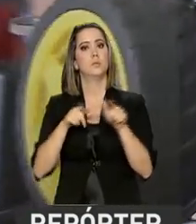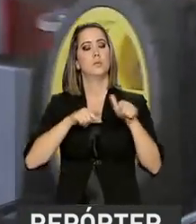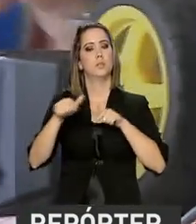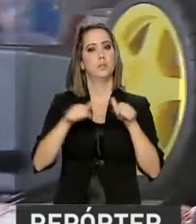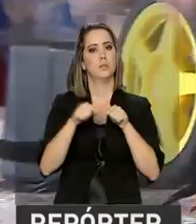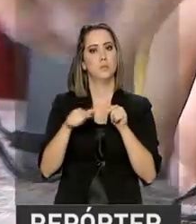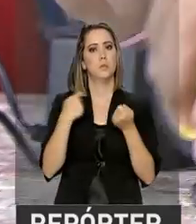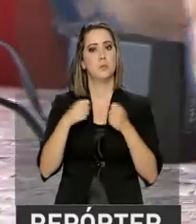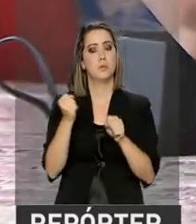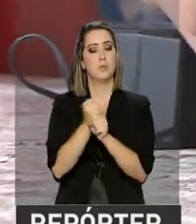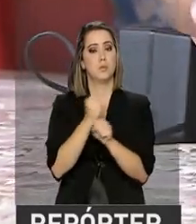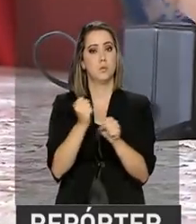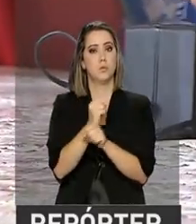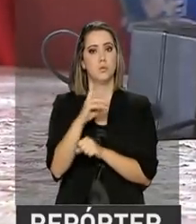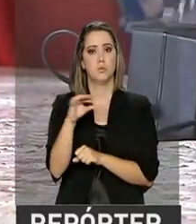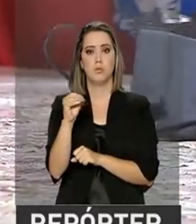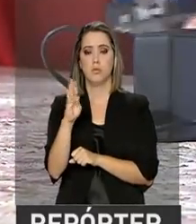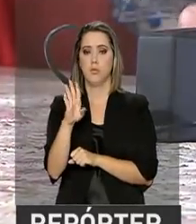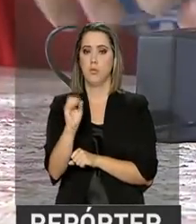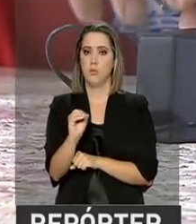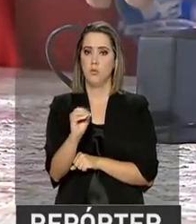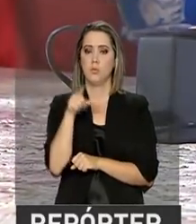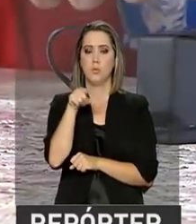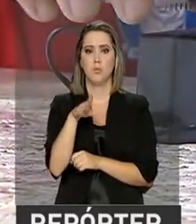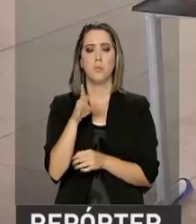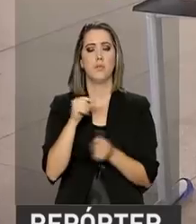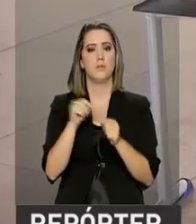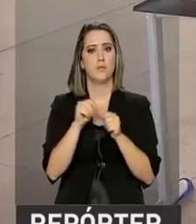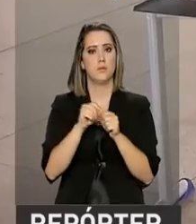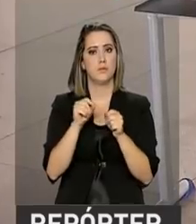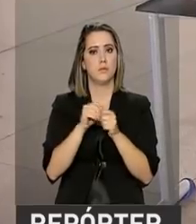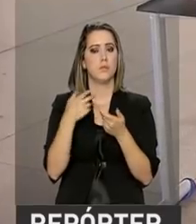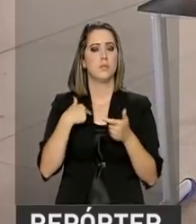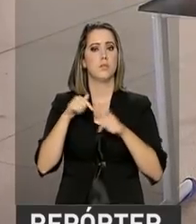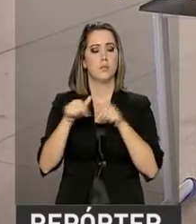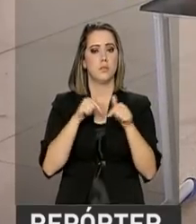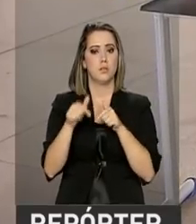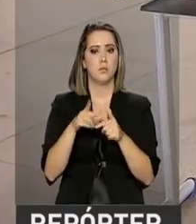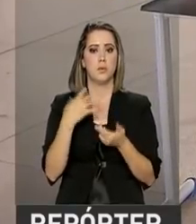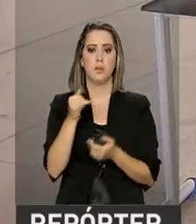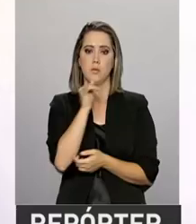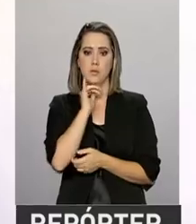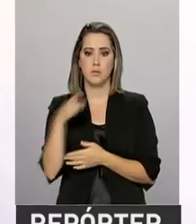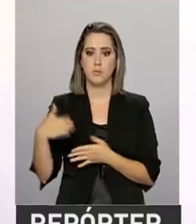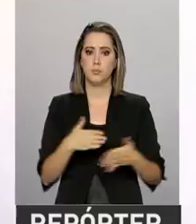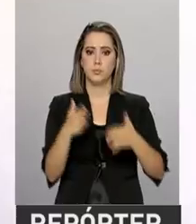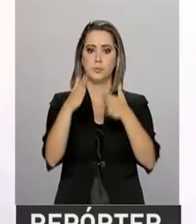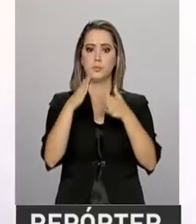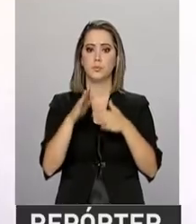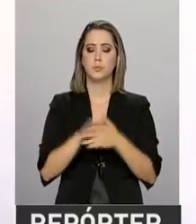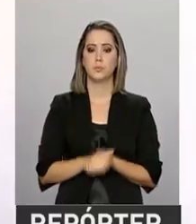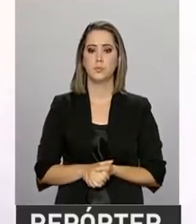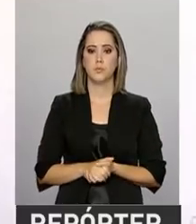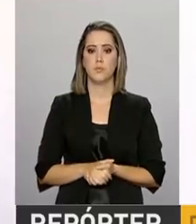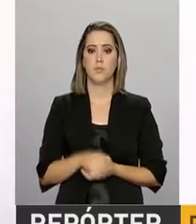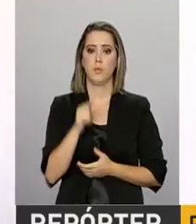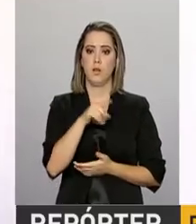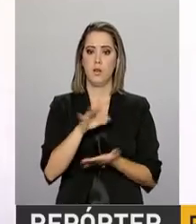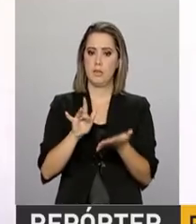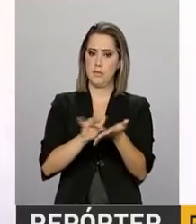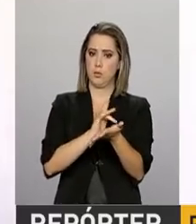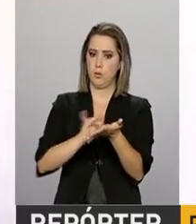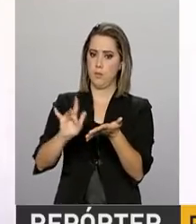devem construir um robô para cumprir algumas tarefas, como percorrer um circuito. Ele é controlado remotamente pelo